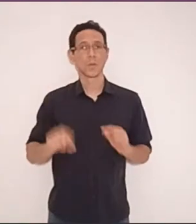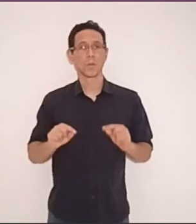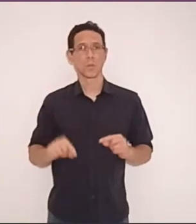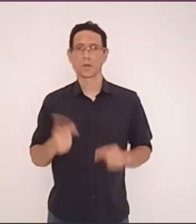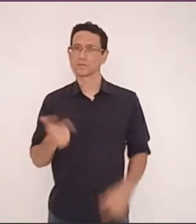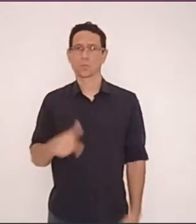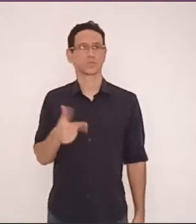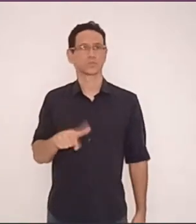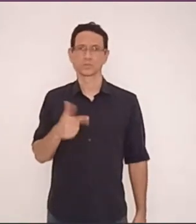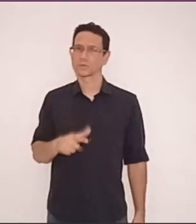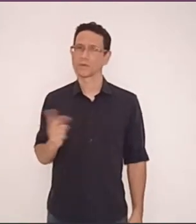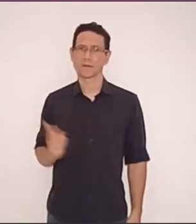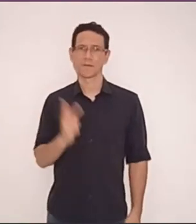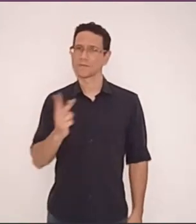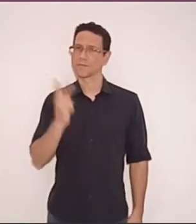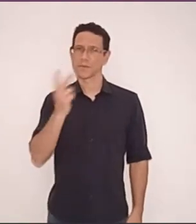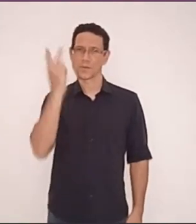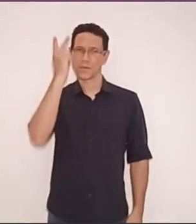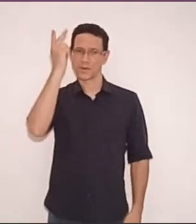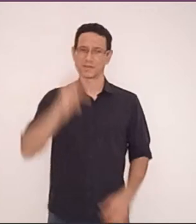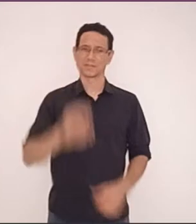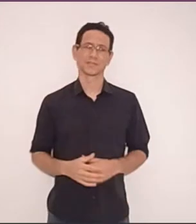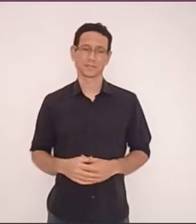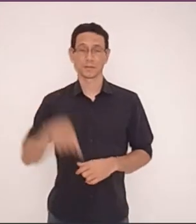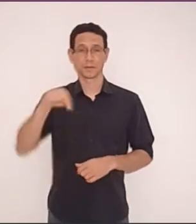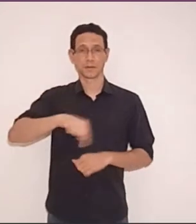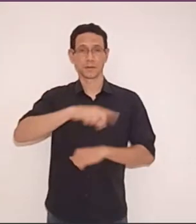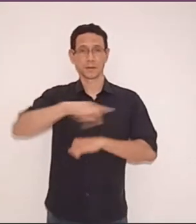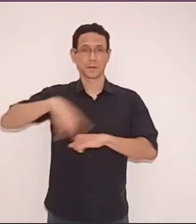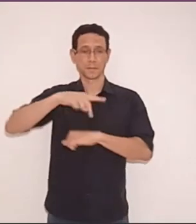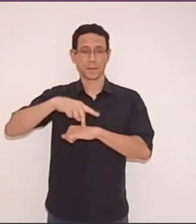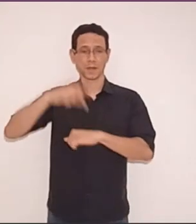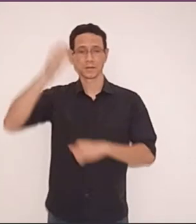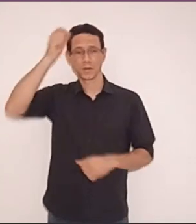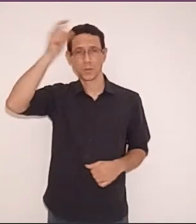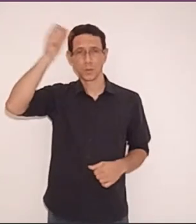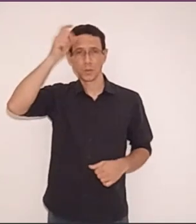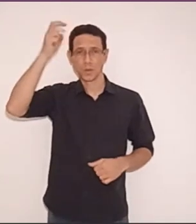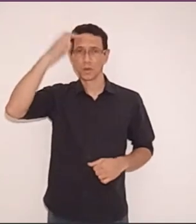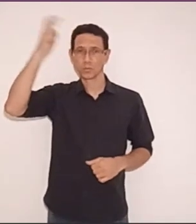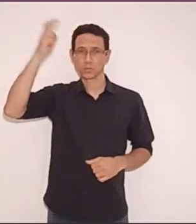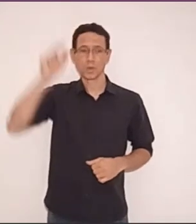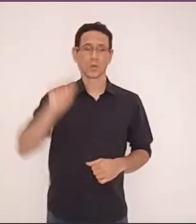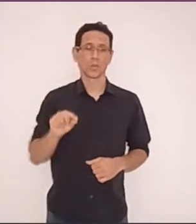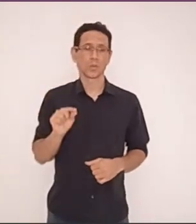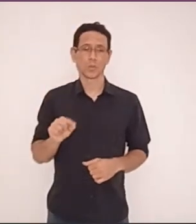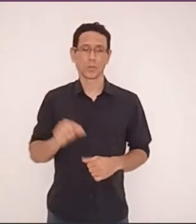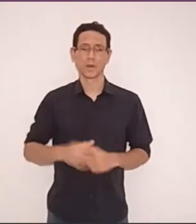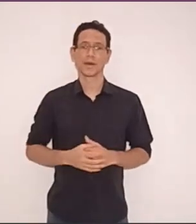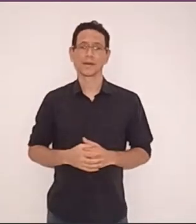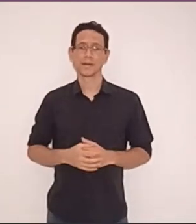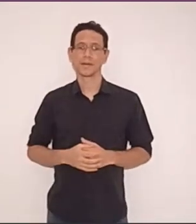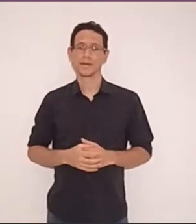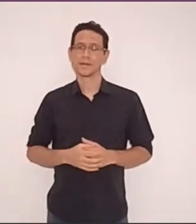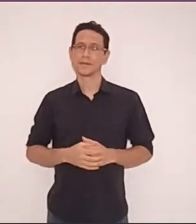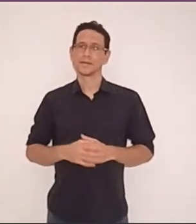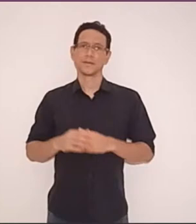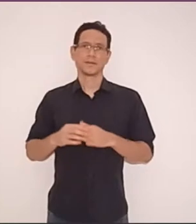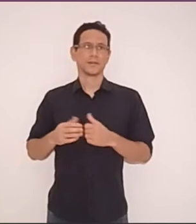da valorização até pelo paciente vive num país onde a cultura da servidão é algo o